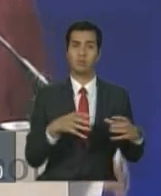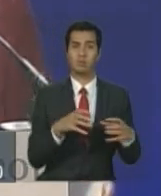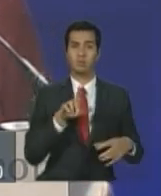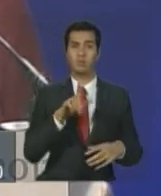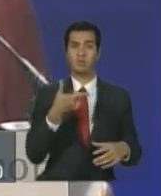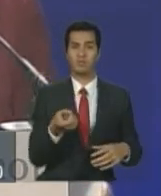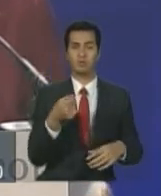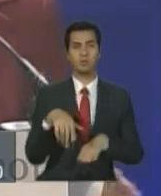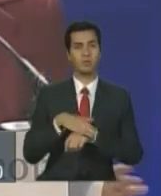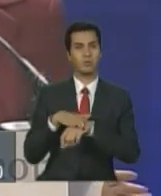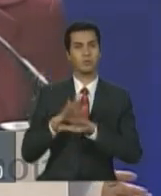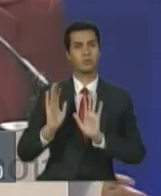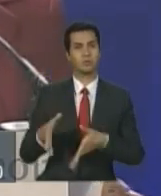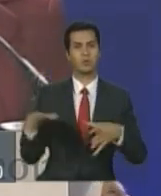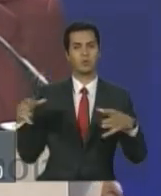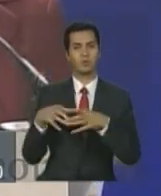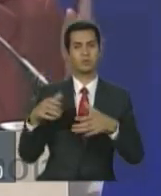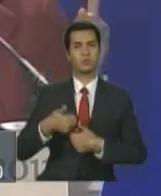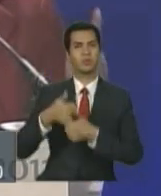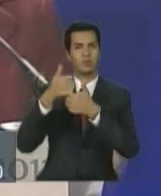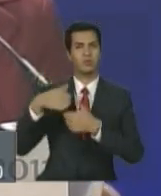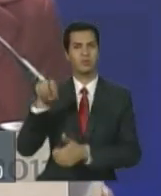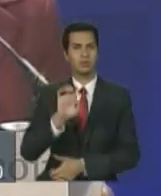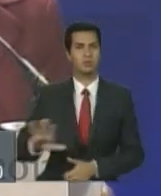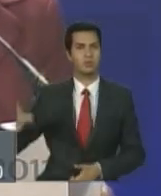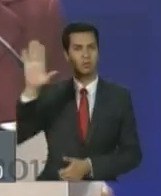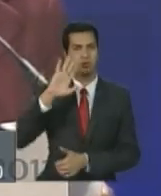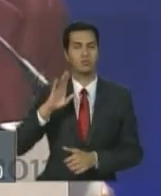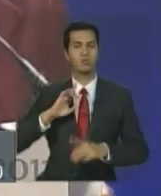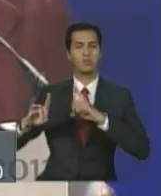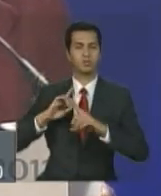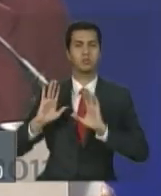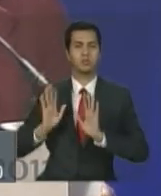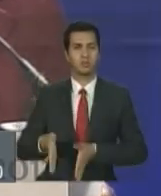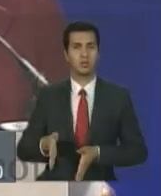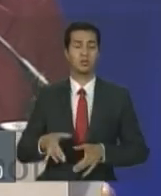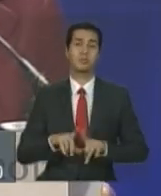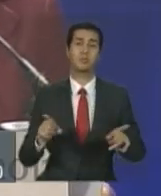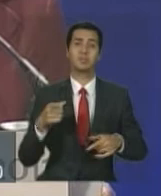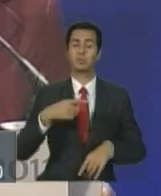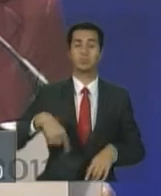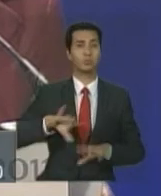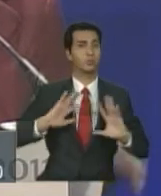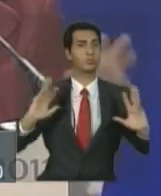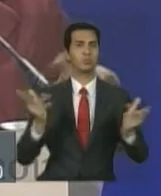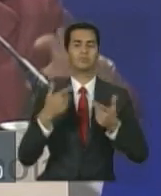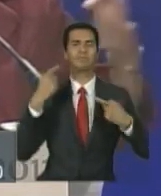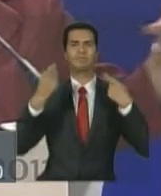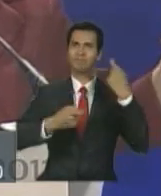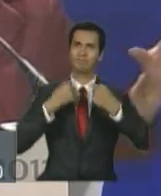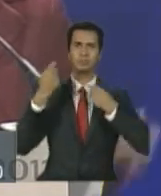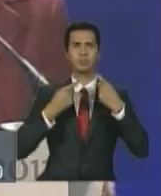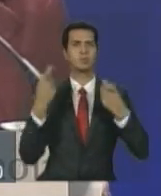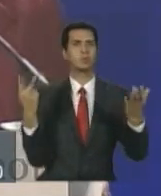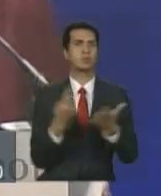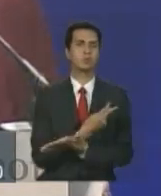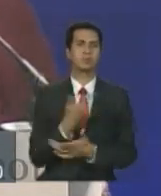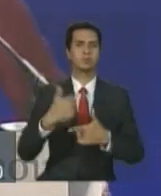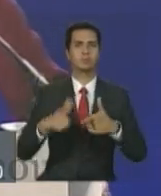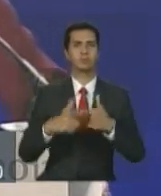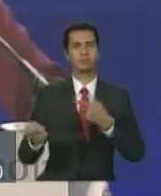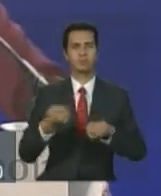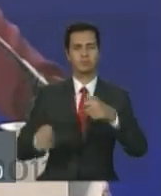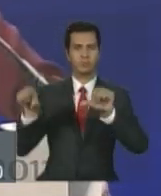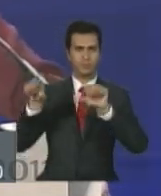essa preocupação social das consequências sociais da crise está muito forte, né, nesses segmentos.